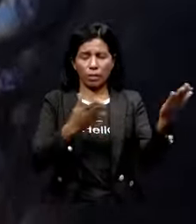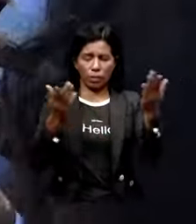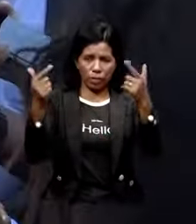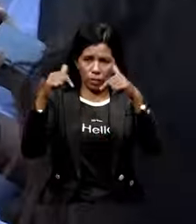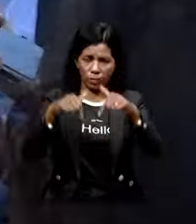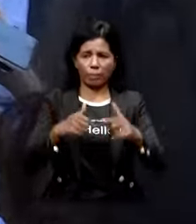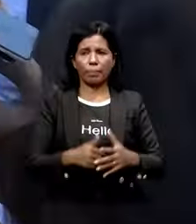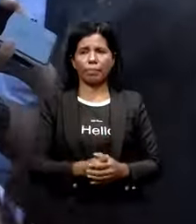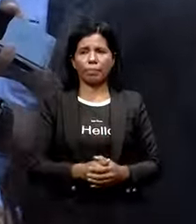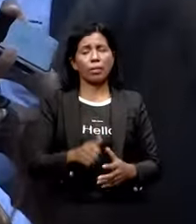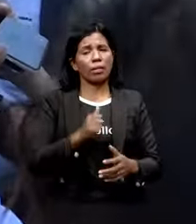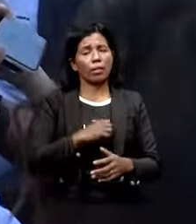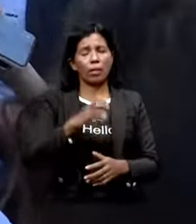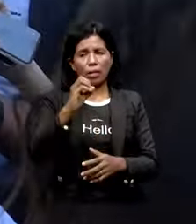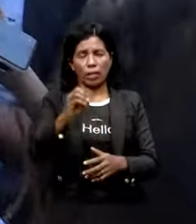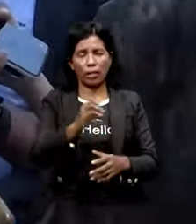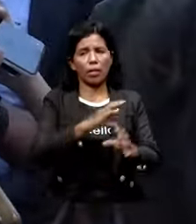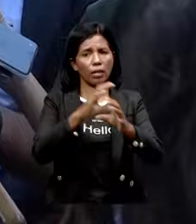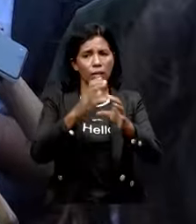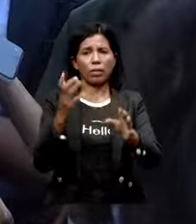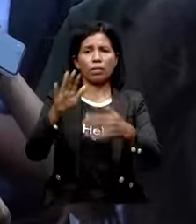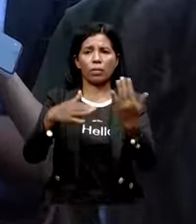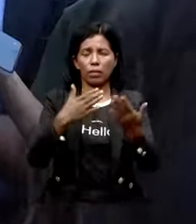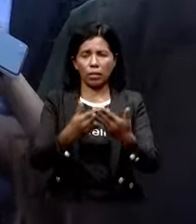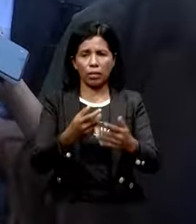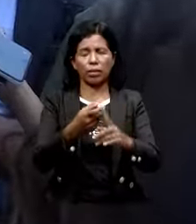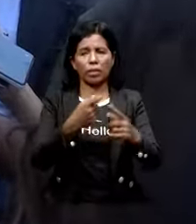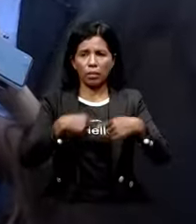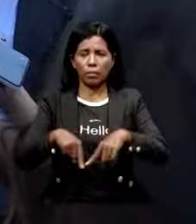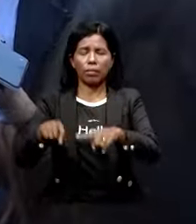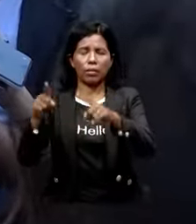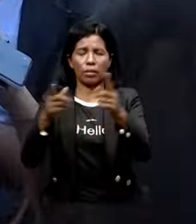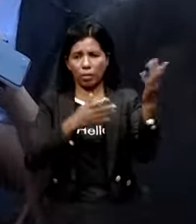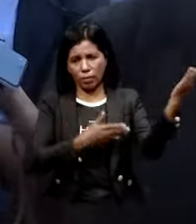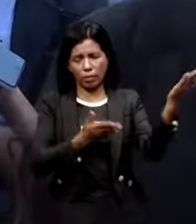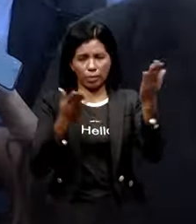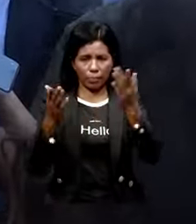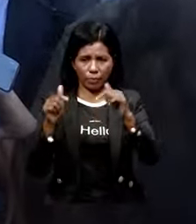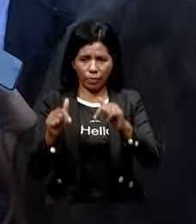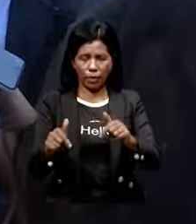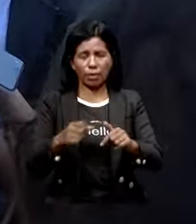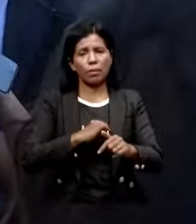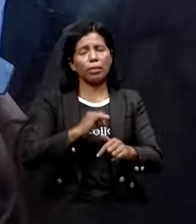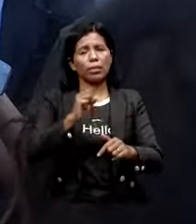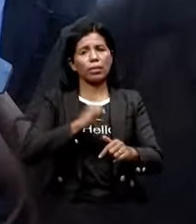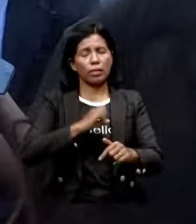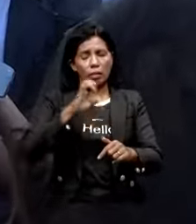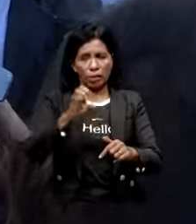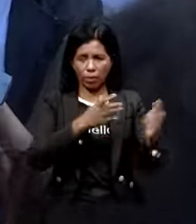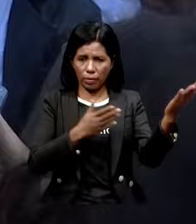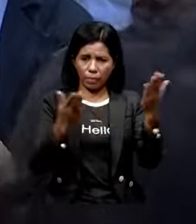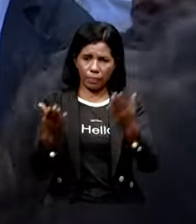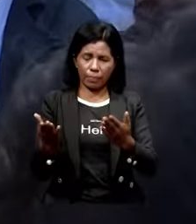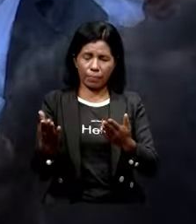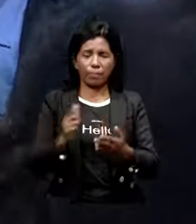mãe. Aí Narunia, careta Sira, mãe tio Suai, Bafarelba, Lori mãe, Bafarelsame, Lori mãe, ali é o